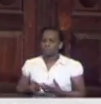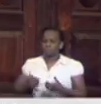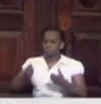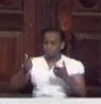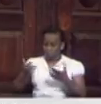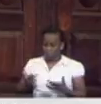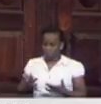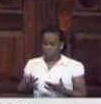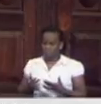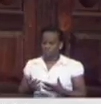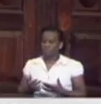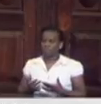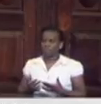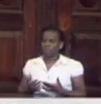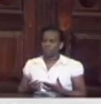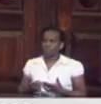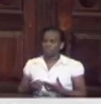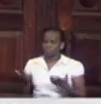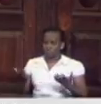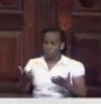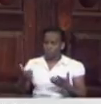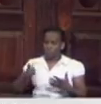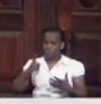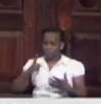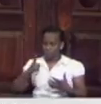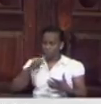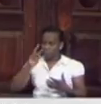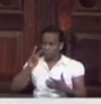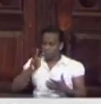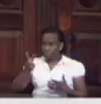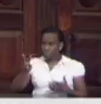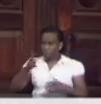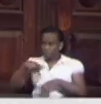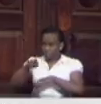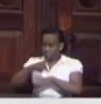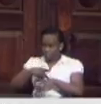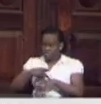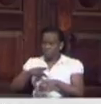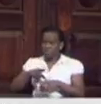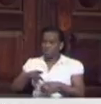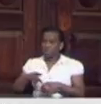dizer, hoje nós estamos acompanhando nesse país,